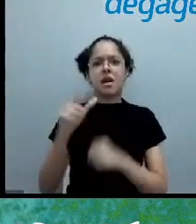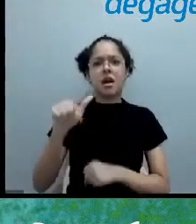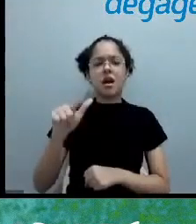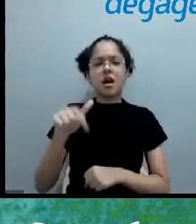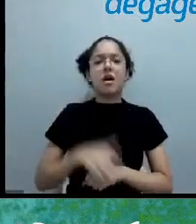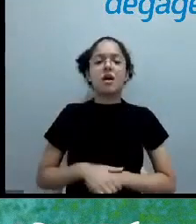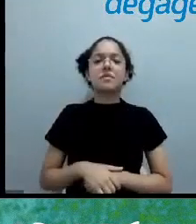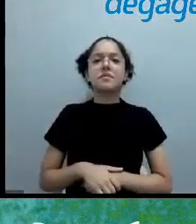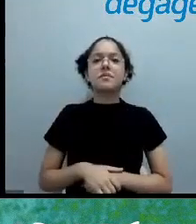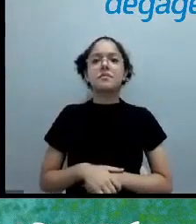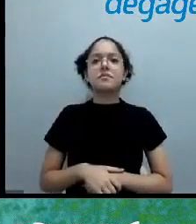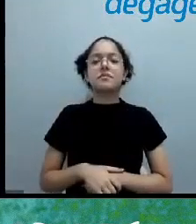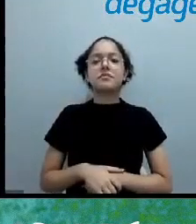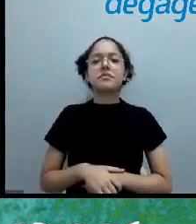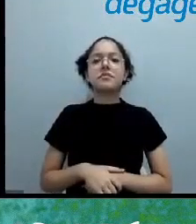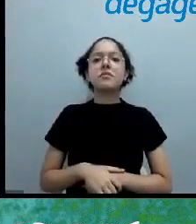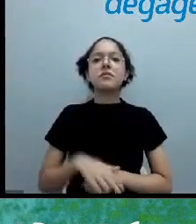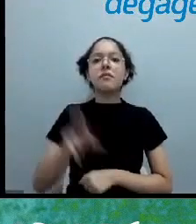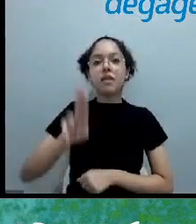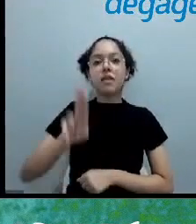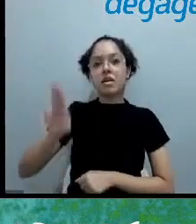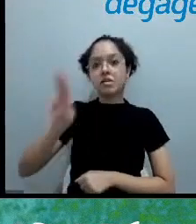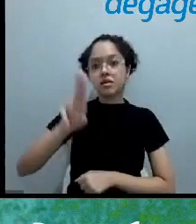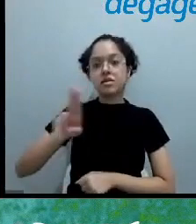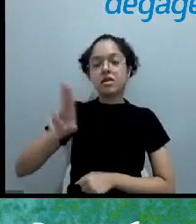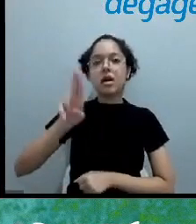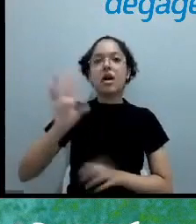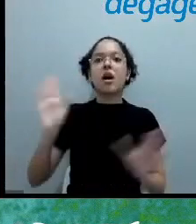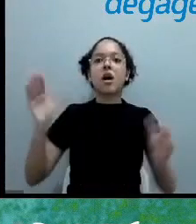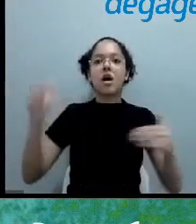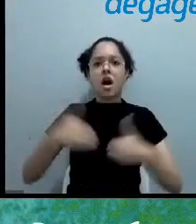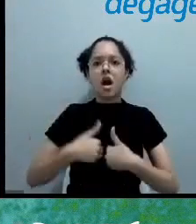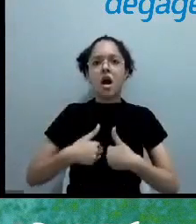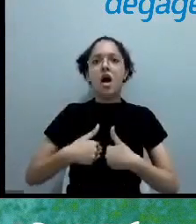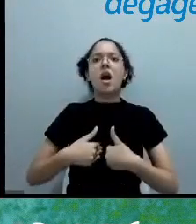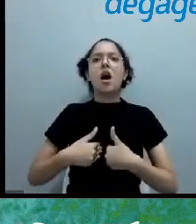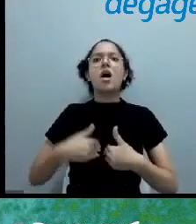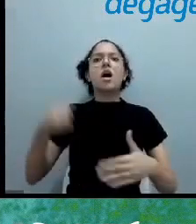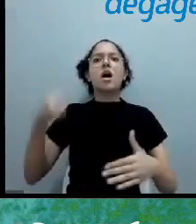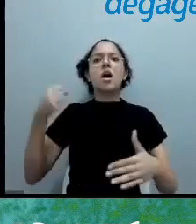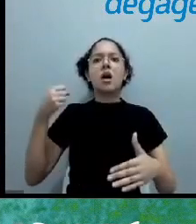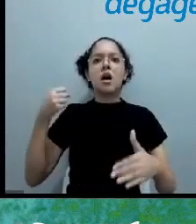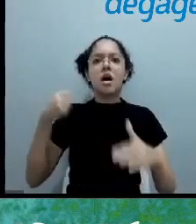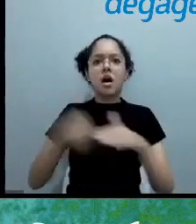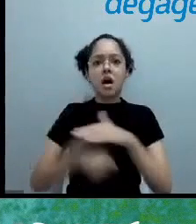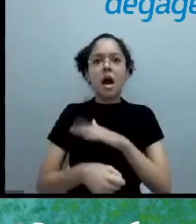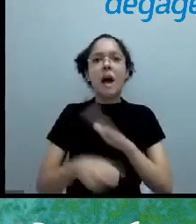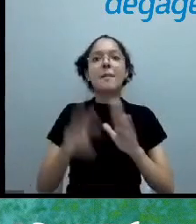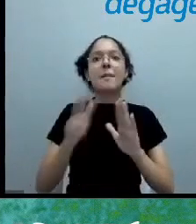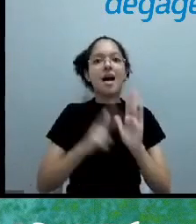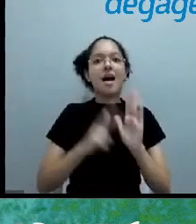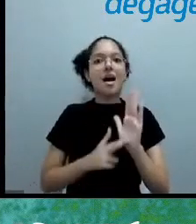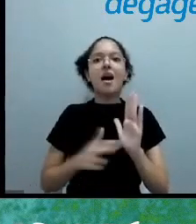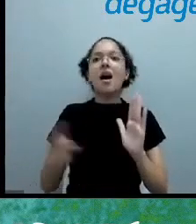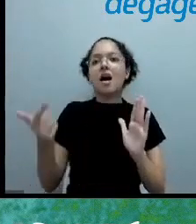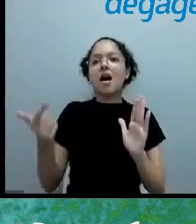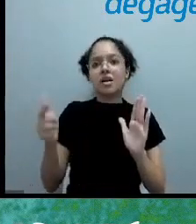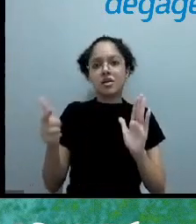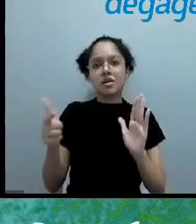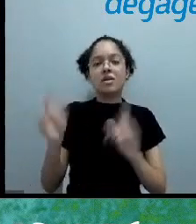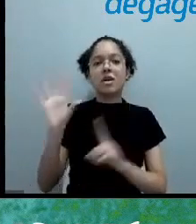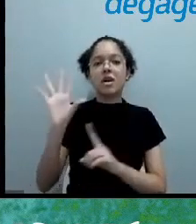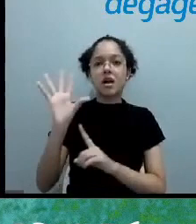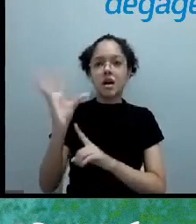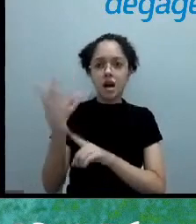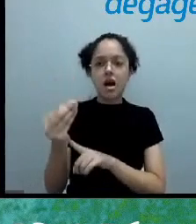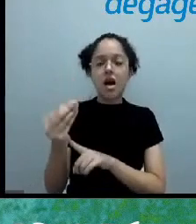na universidade da ABNT, que os autistas invadiram com a sua falta de regra, encontraram ali na arte esse lugar de troca, de relação,